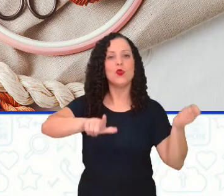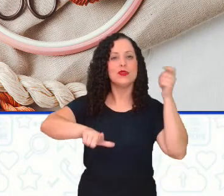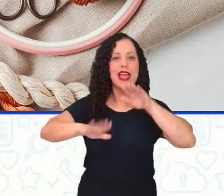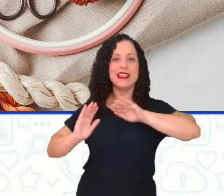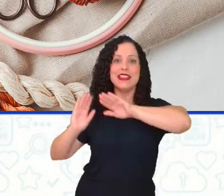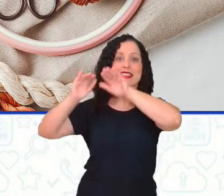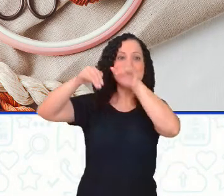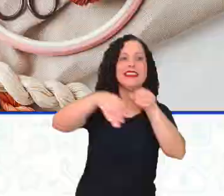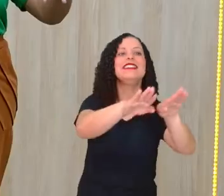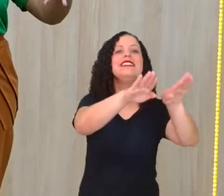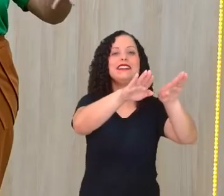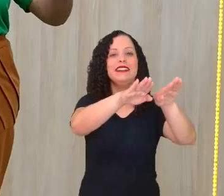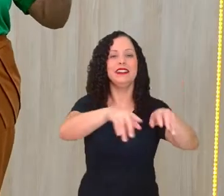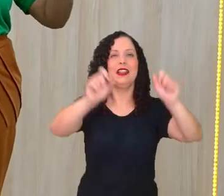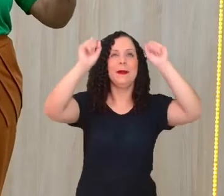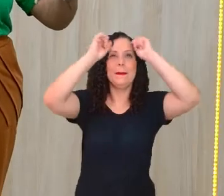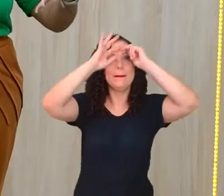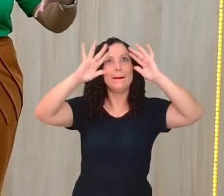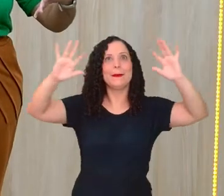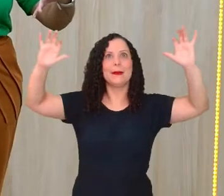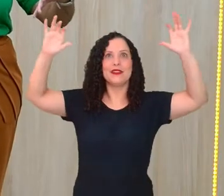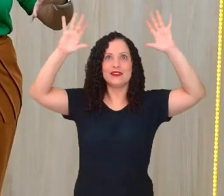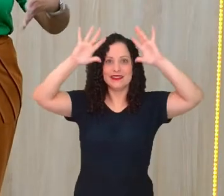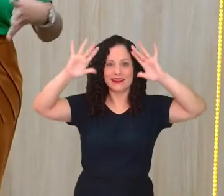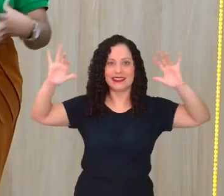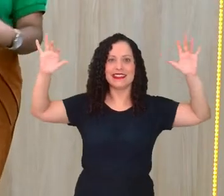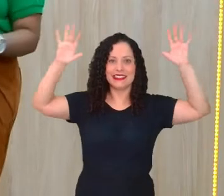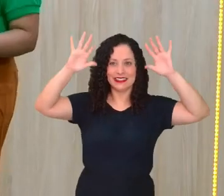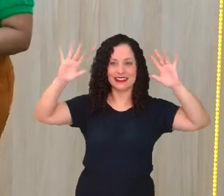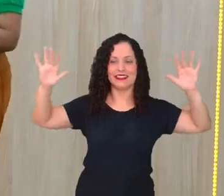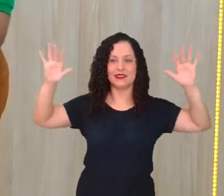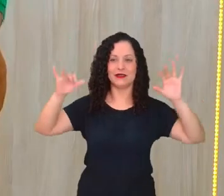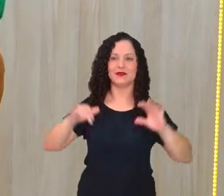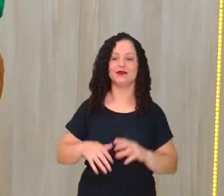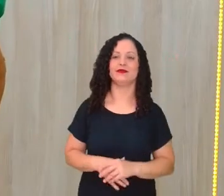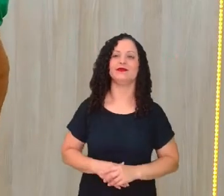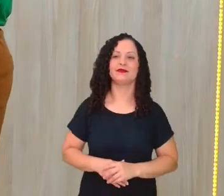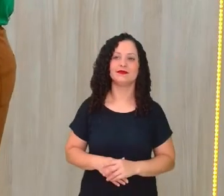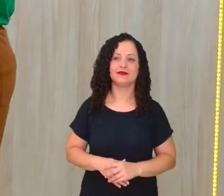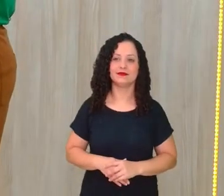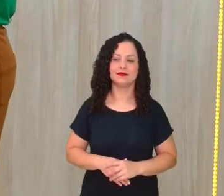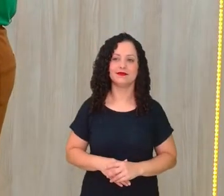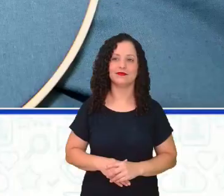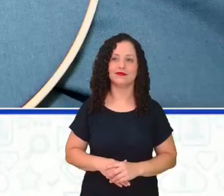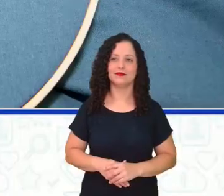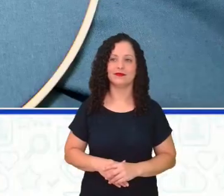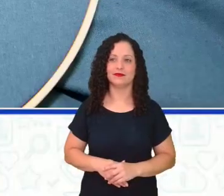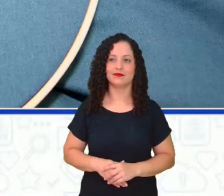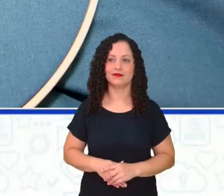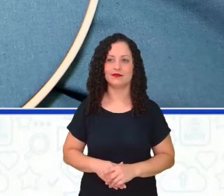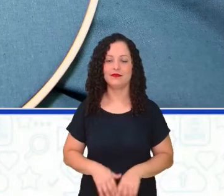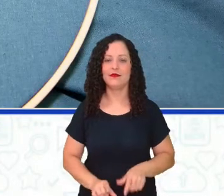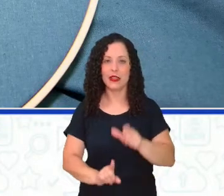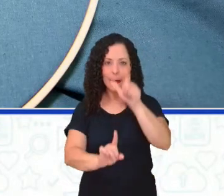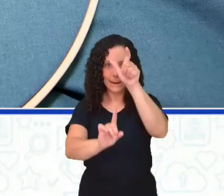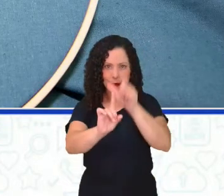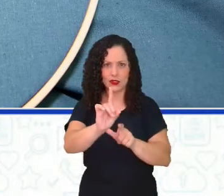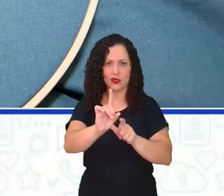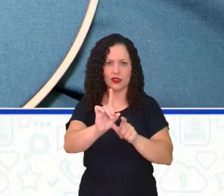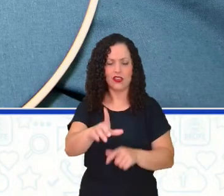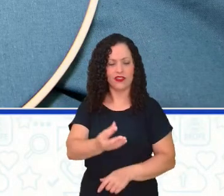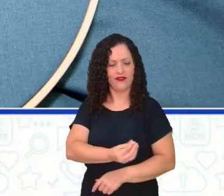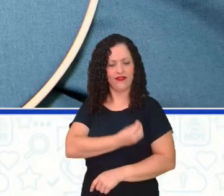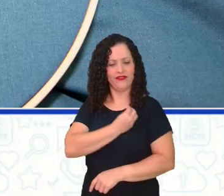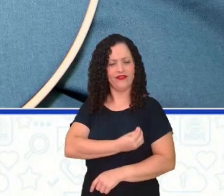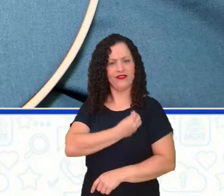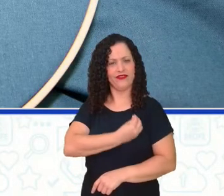dali, porque é ela que está criando, é ela que é a autora. A personagem cria uma vida no bordado e aos poucos